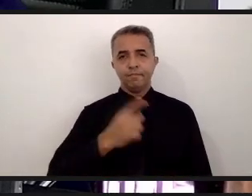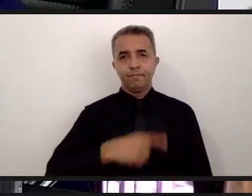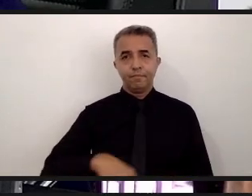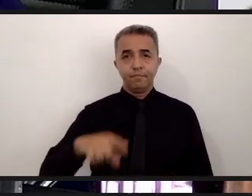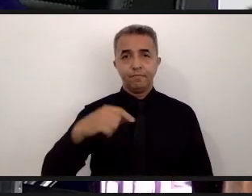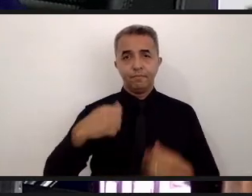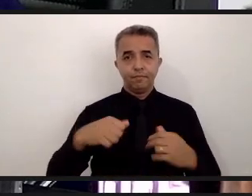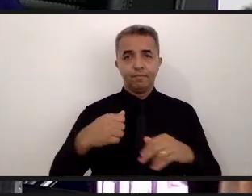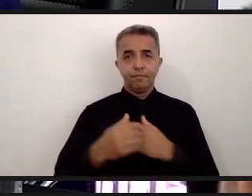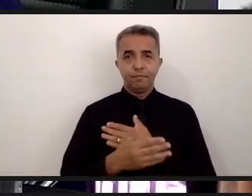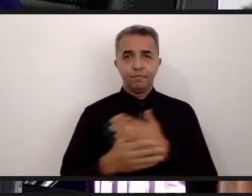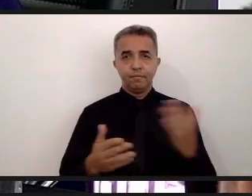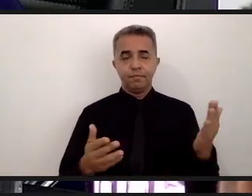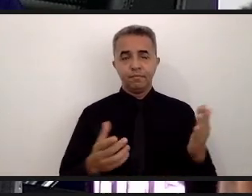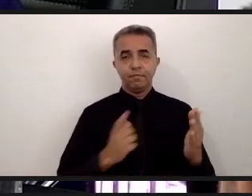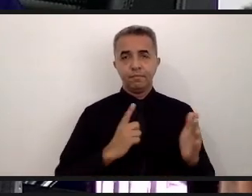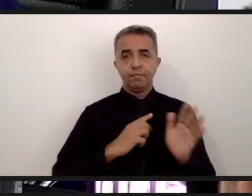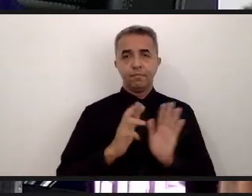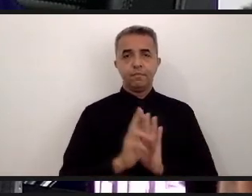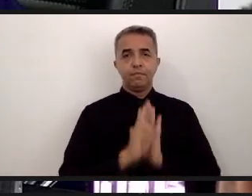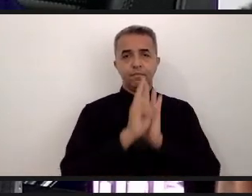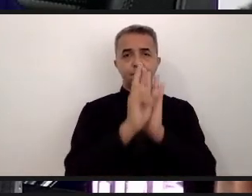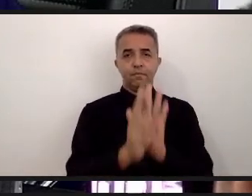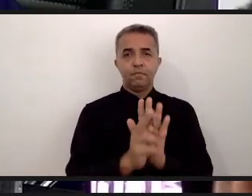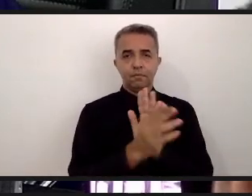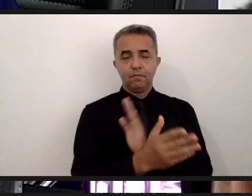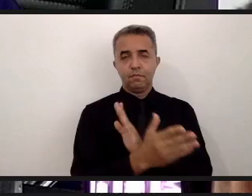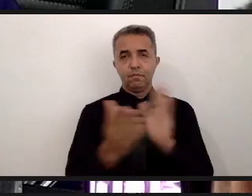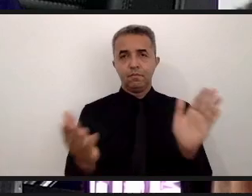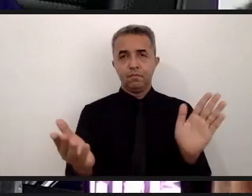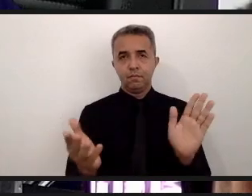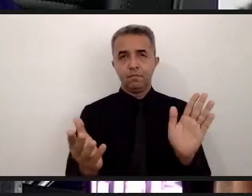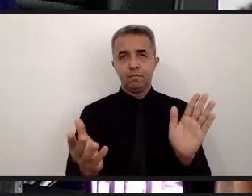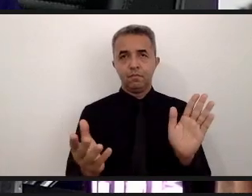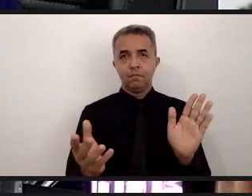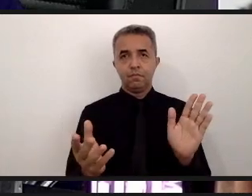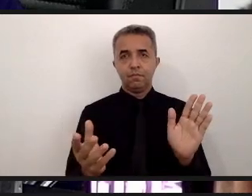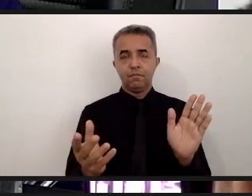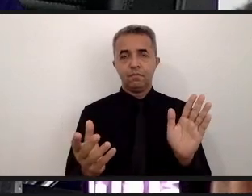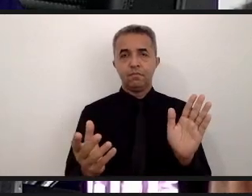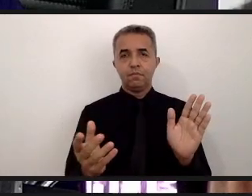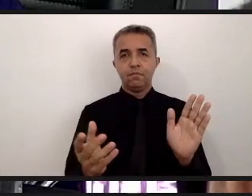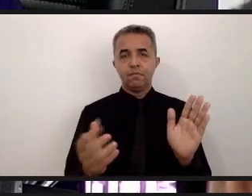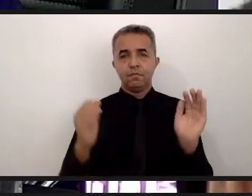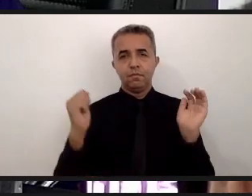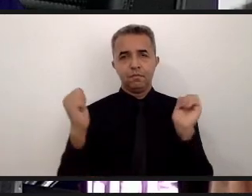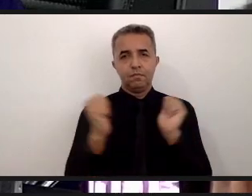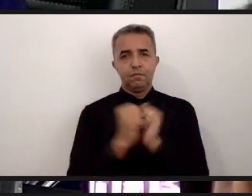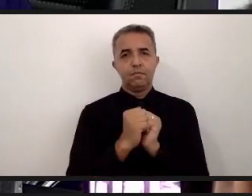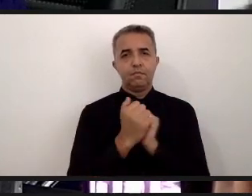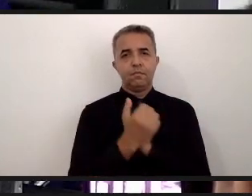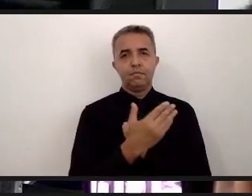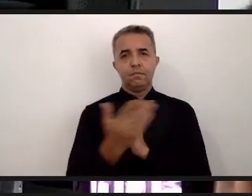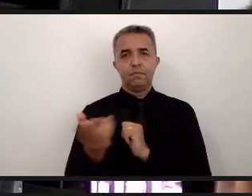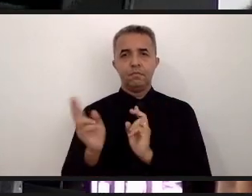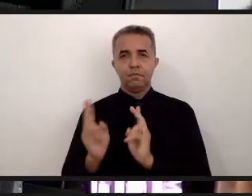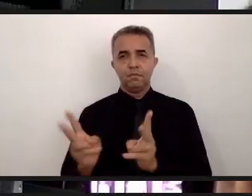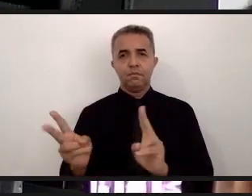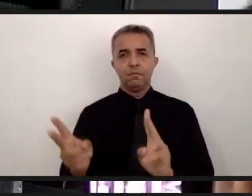precisamos de representantes que realmente, realmente vistam a camisa de vocês, mulheres. Porque quando eu